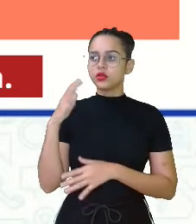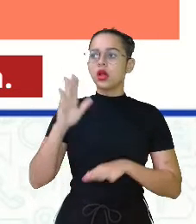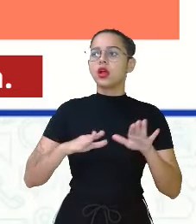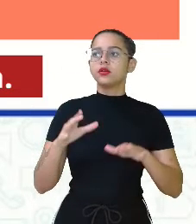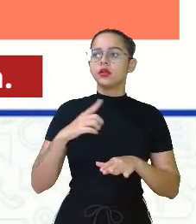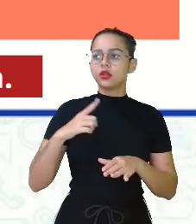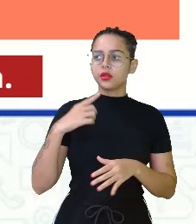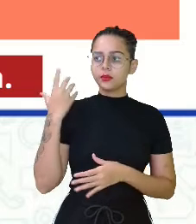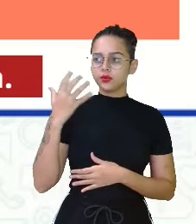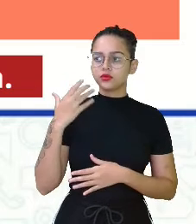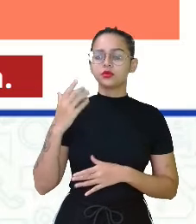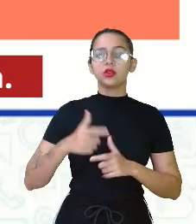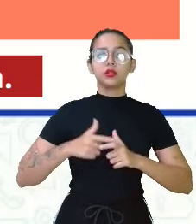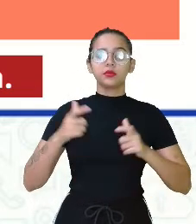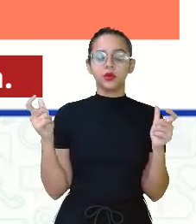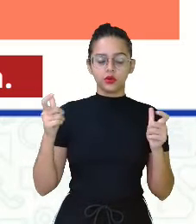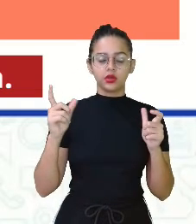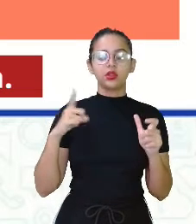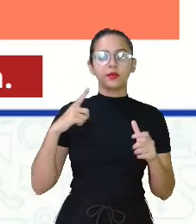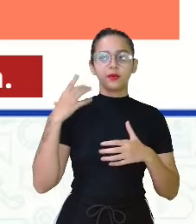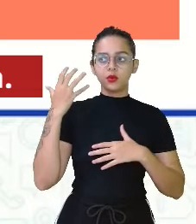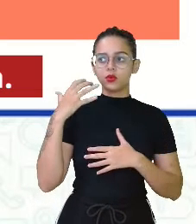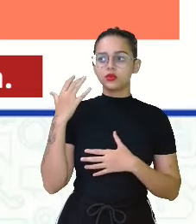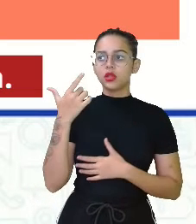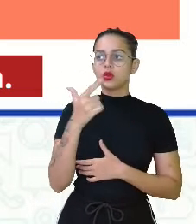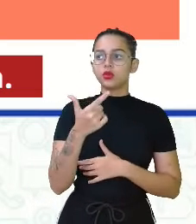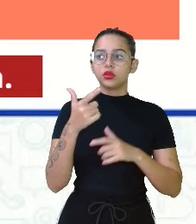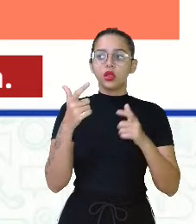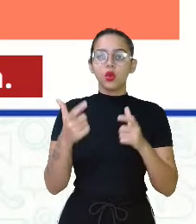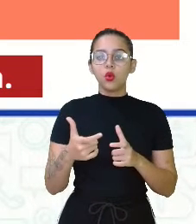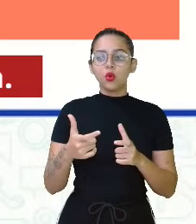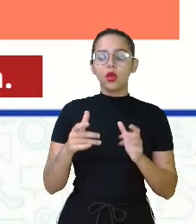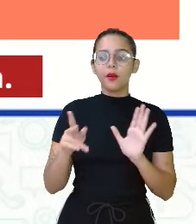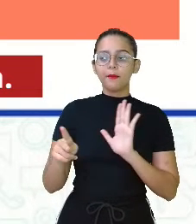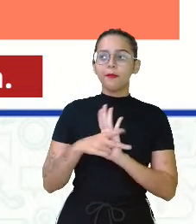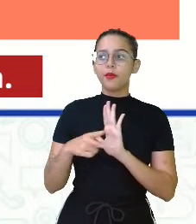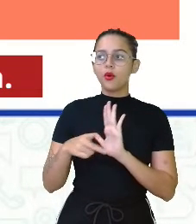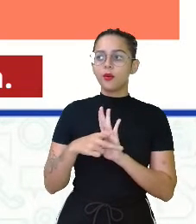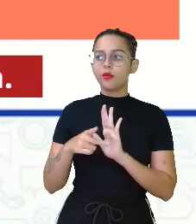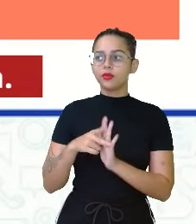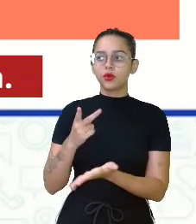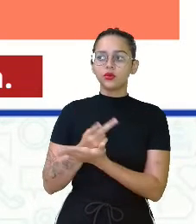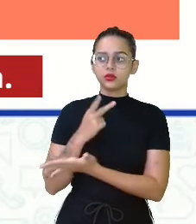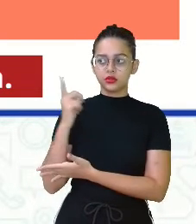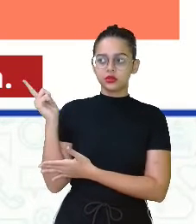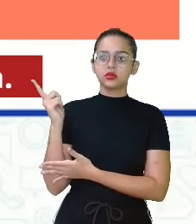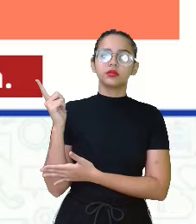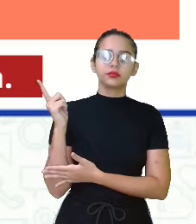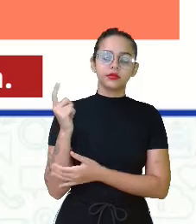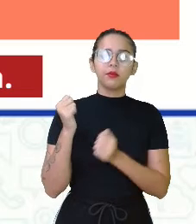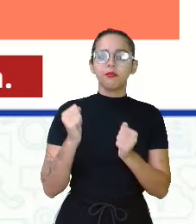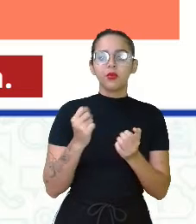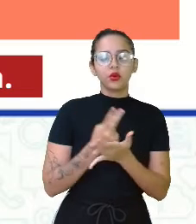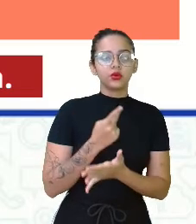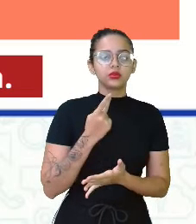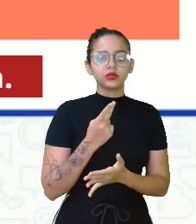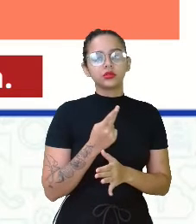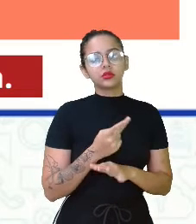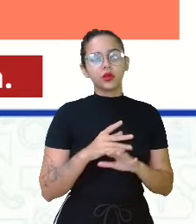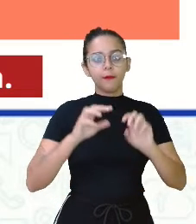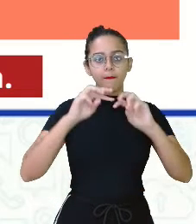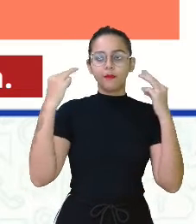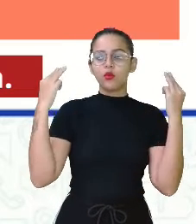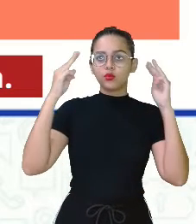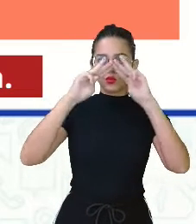música na performance, geralmente tem música. Sim. Não tem lugar apropriado, nisso é parecido com o happening, né? Para acontecer, pode ocorrer tanto em